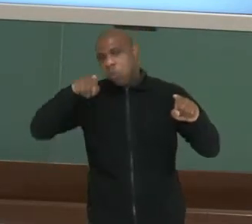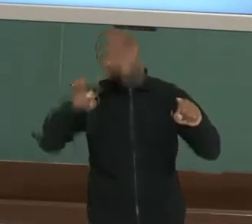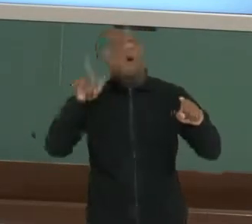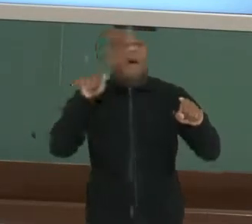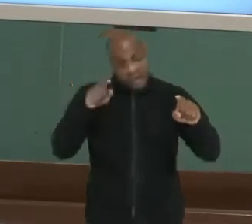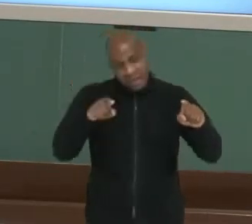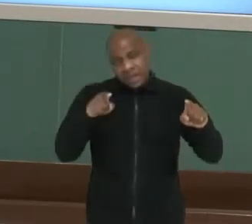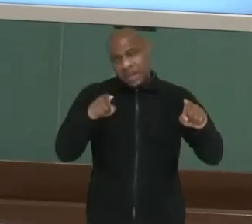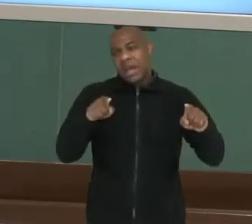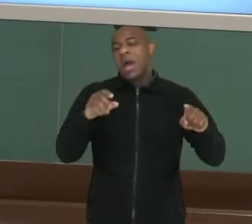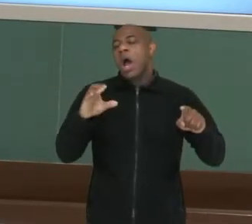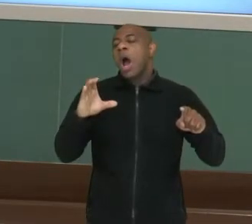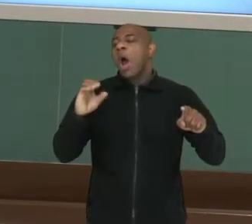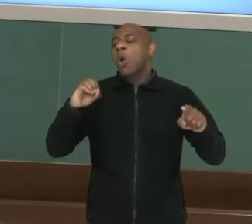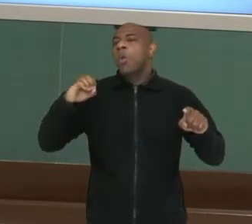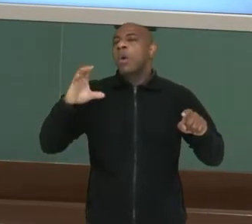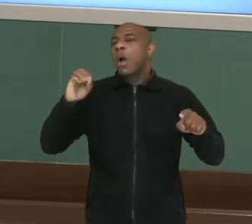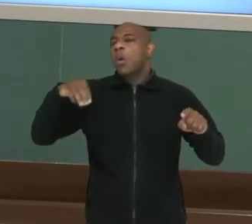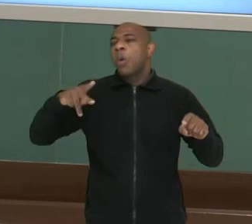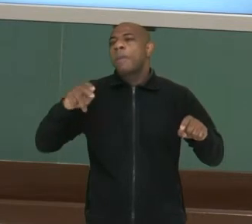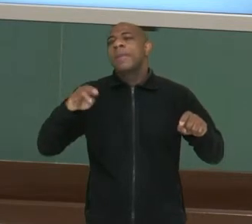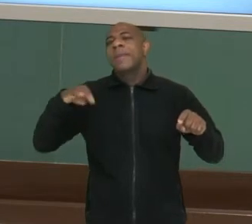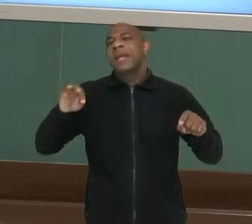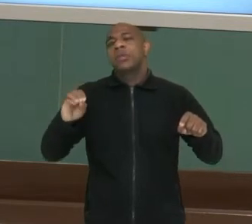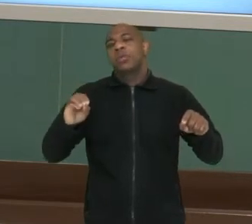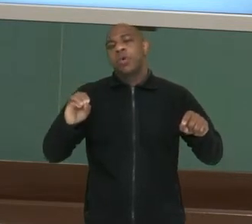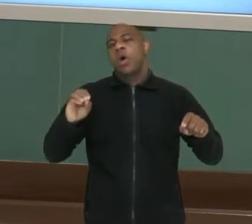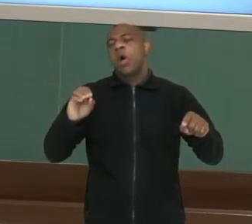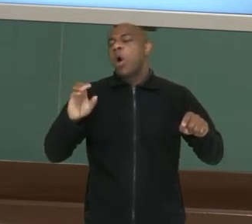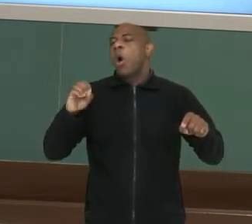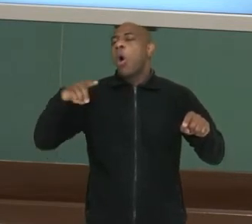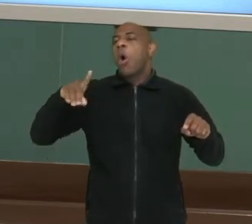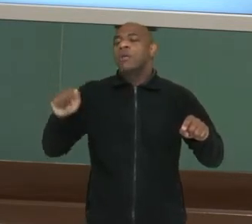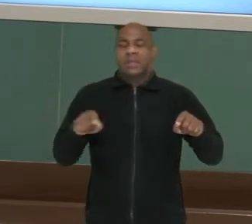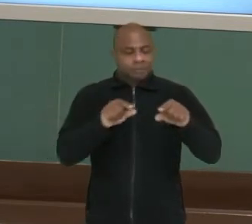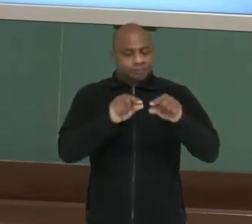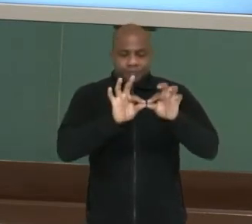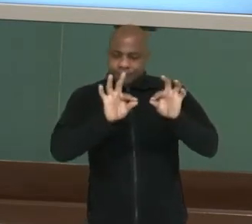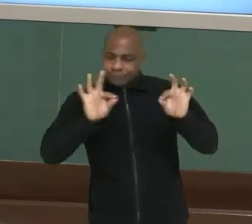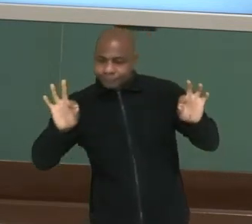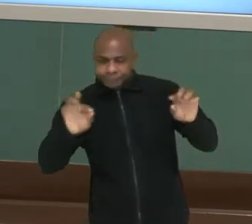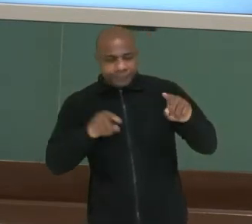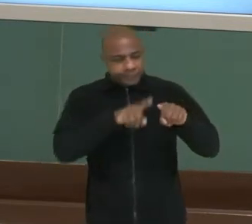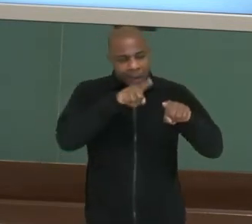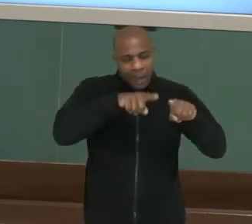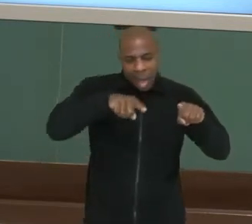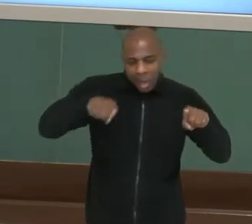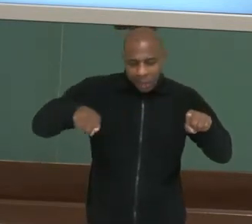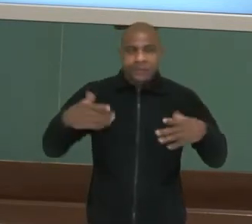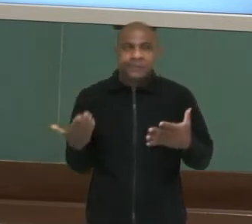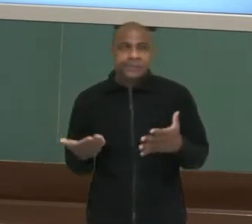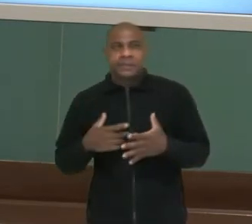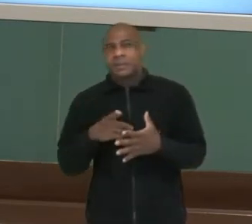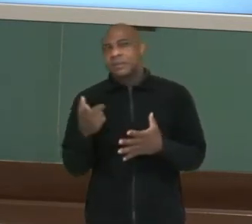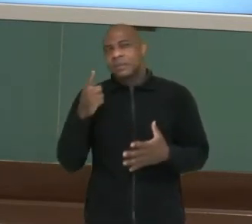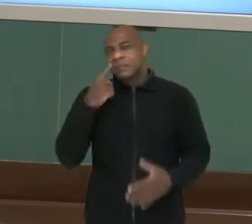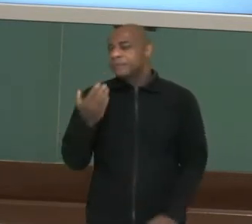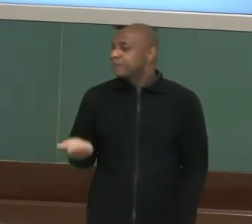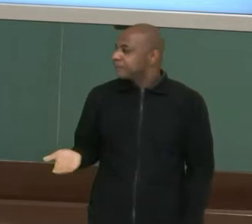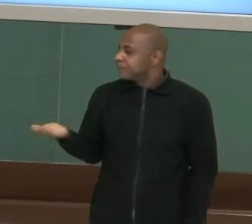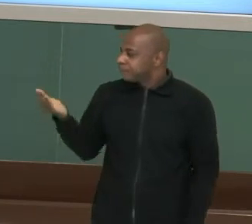de onda. Olha só, comentando ainda um pouquinho mais sobre essa grandeza, comprimento de